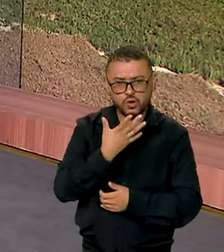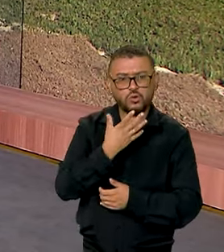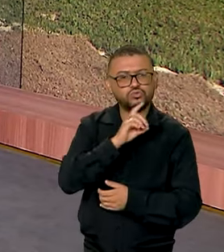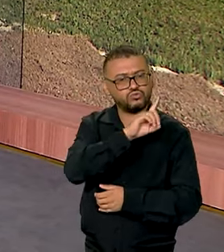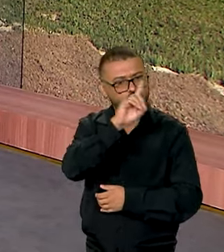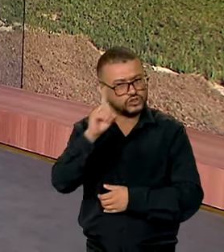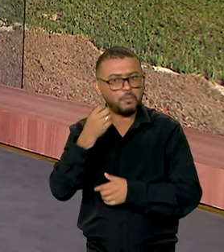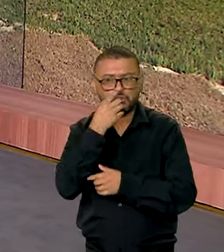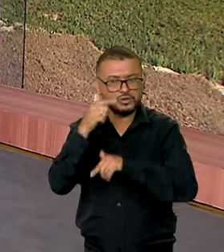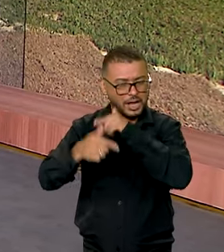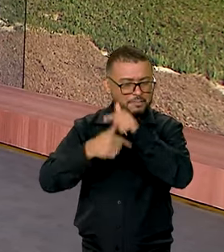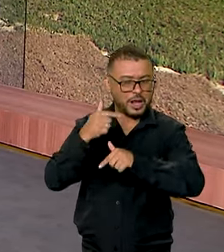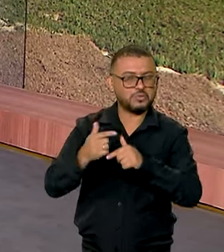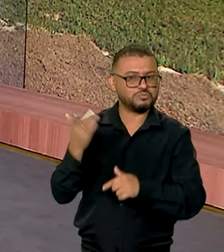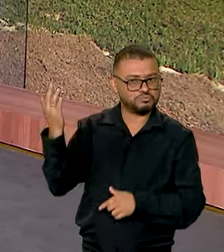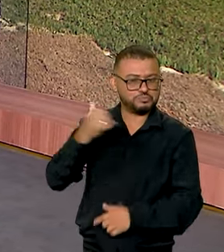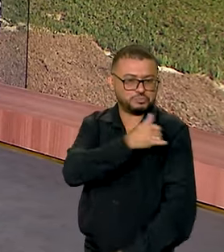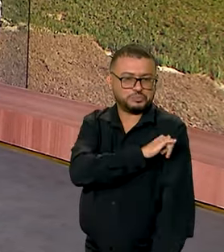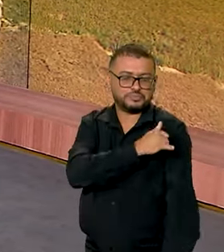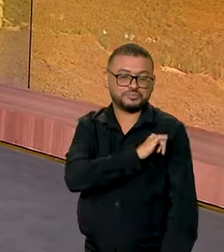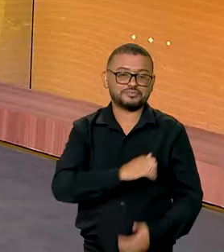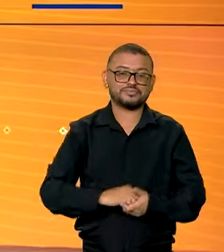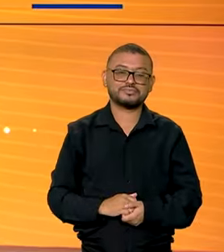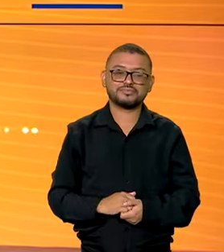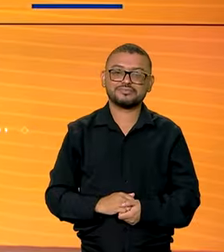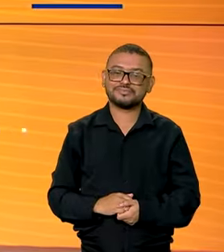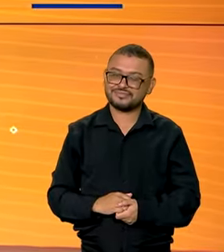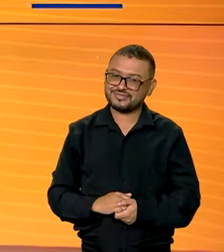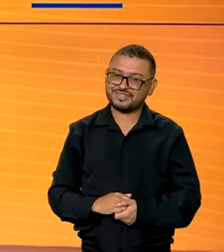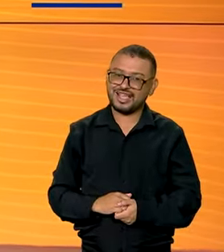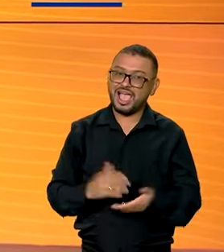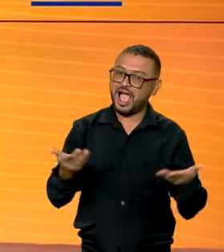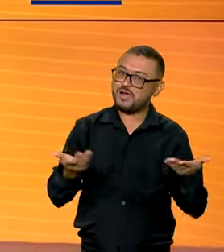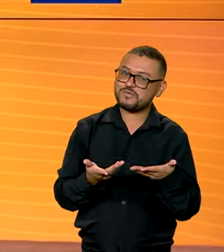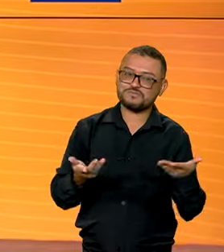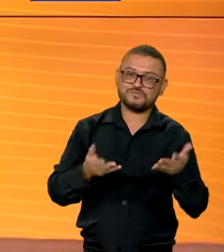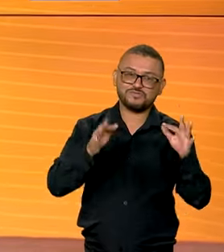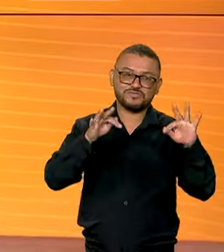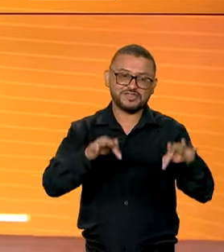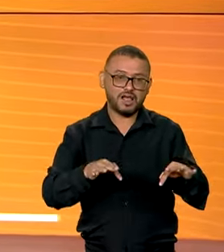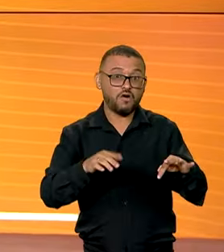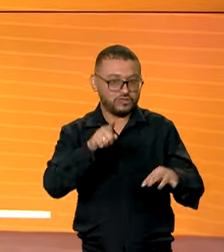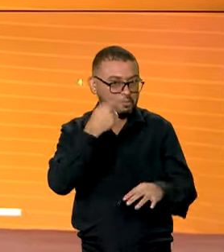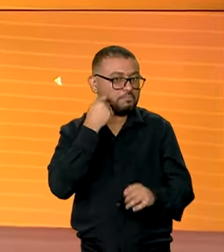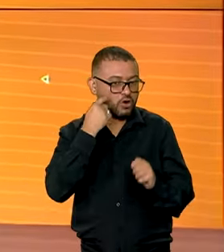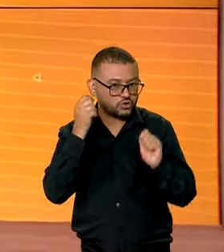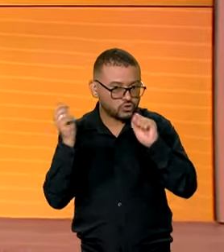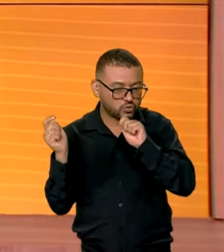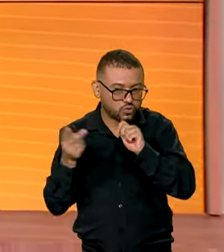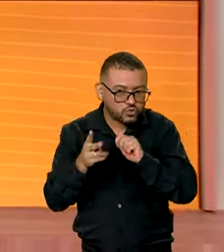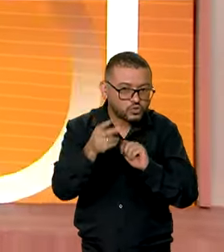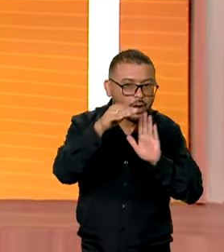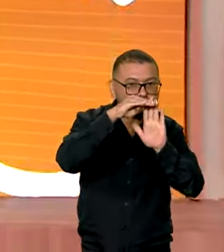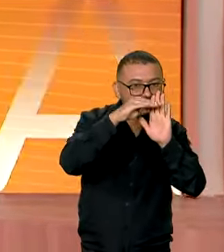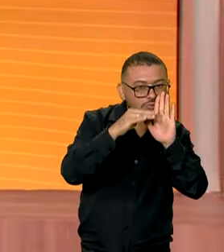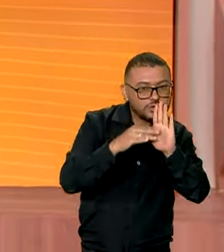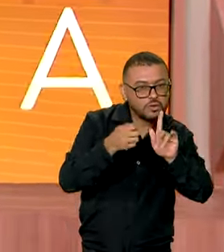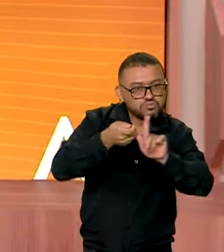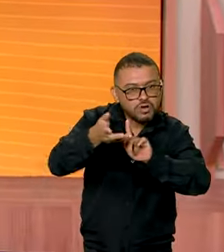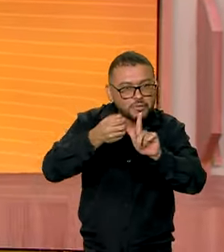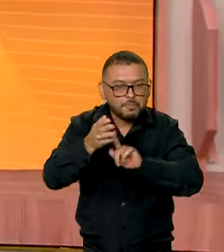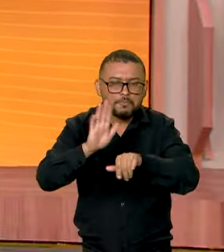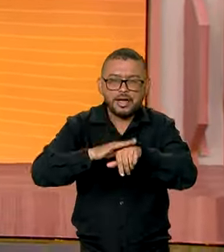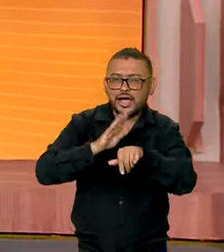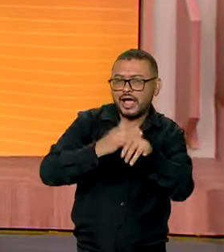Bom dia e bom trabalho para você aí no Rio de Janeiro. E o Brasil em Dia fica por aqui, mas o Canal Gov segue com a programação,